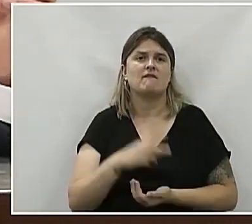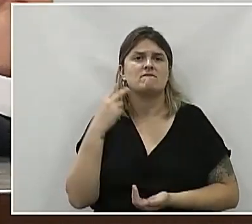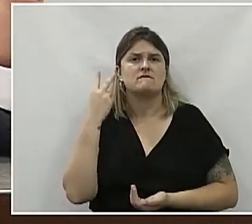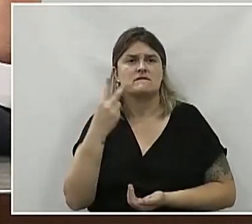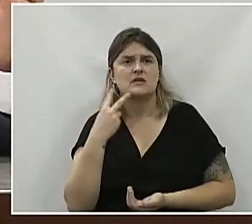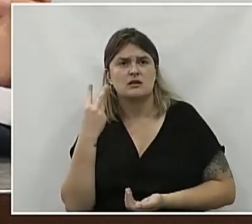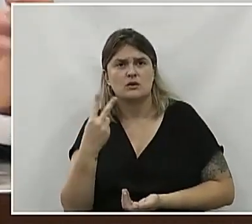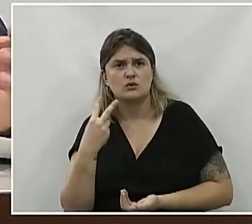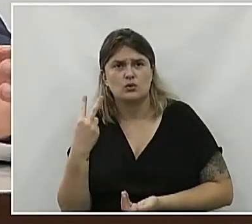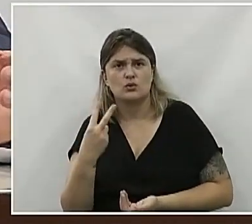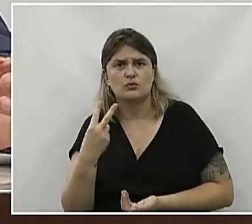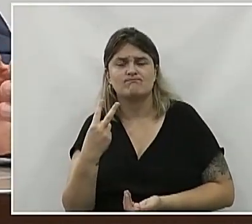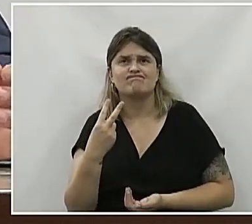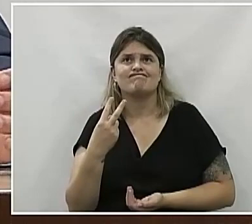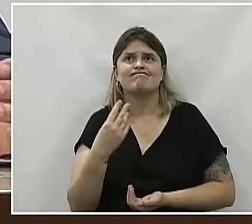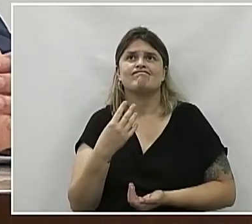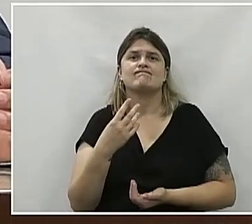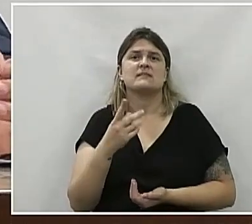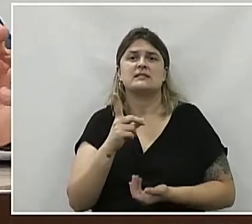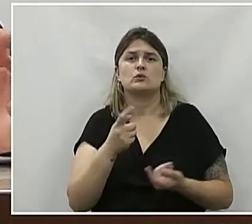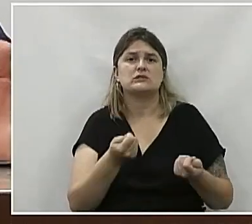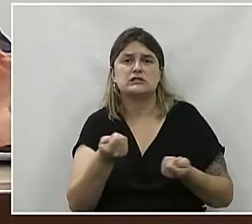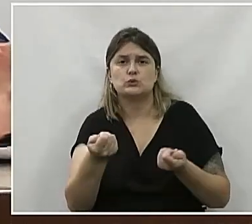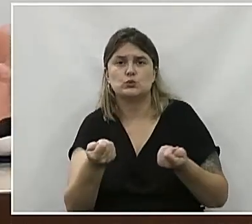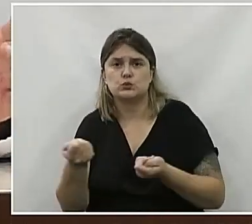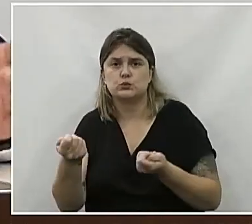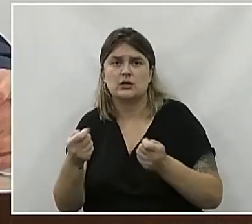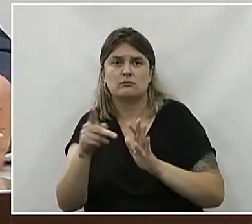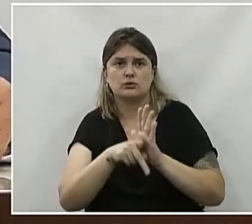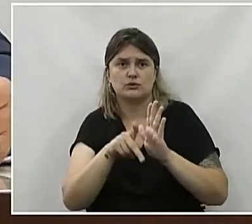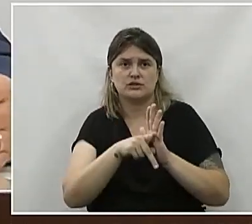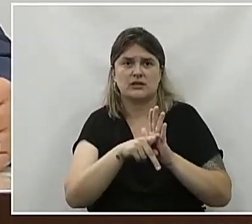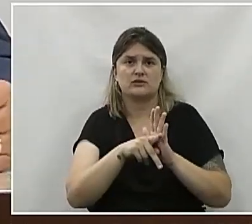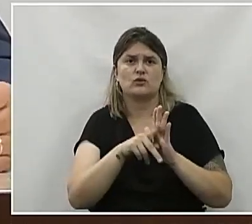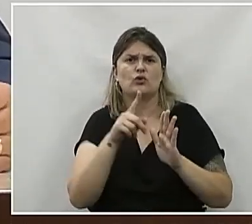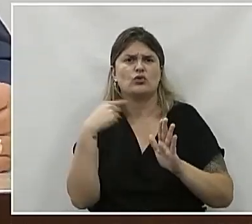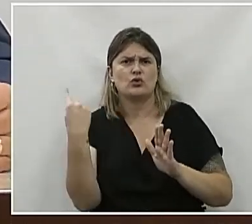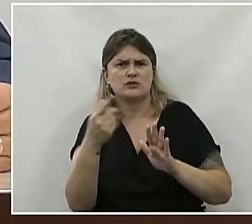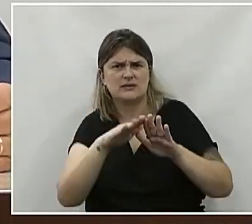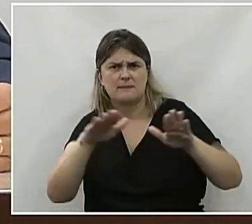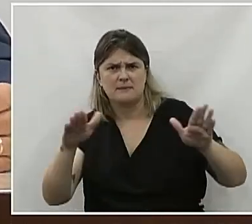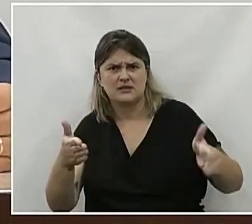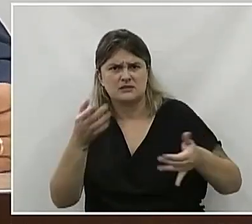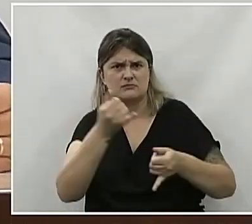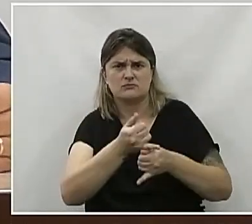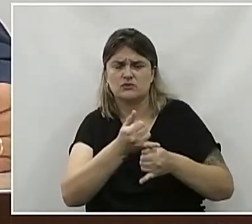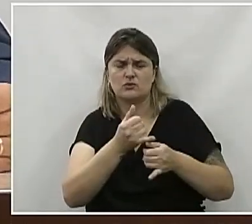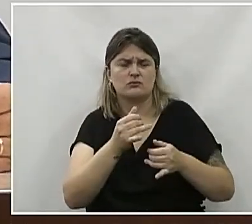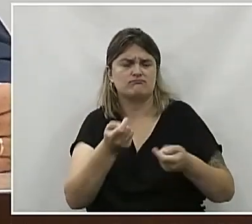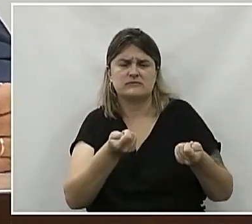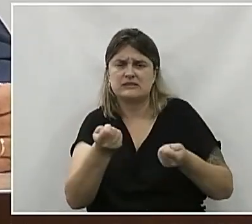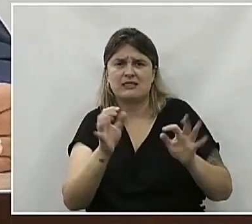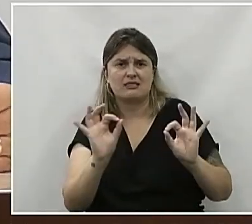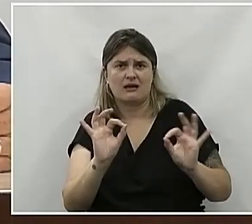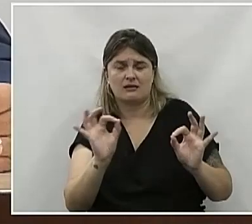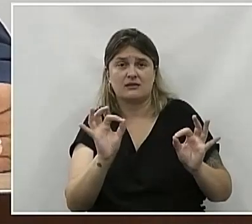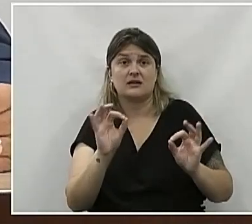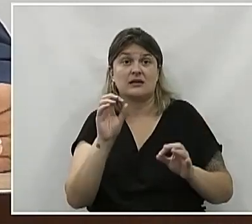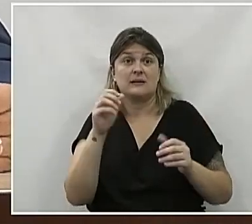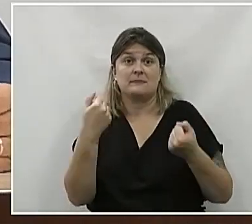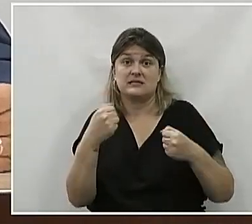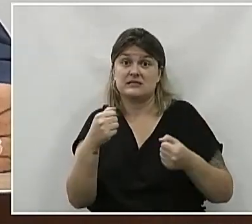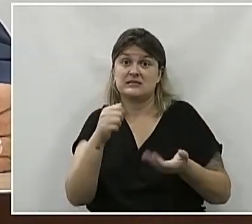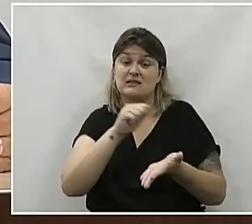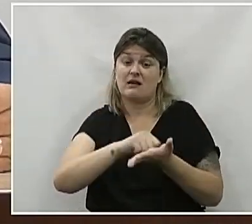eh não estão eh segurando o projeto a mesa diretora mas tendo as assinaturas com